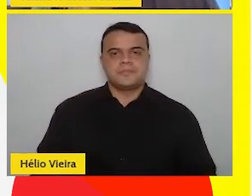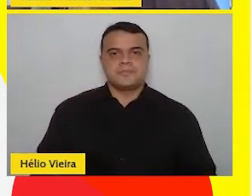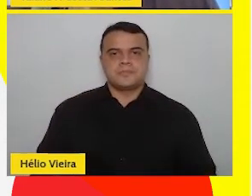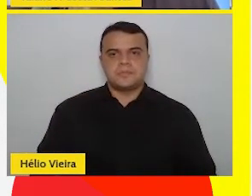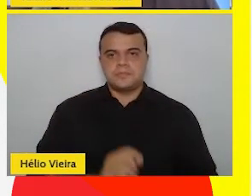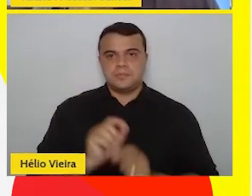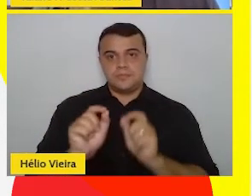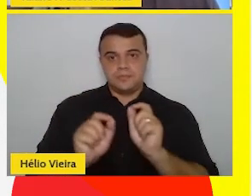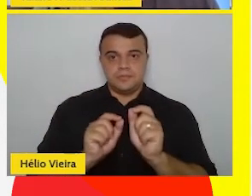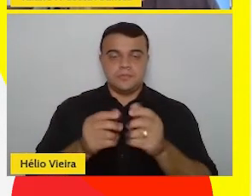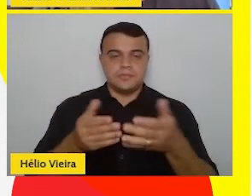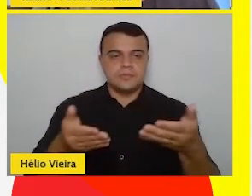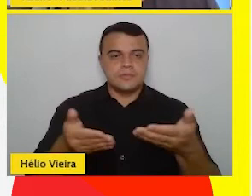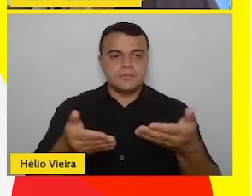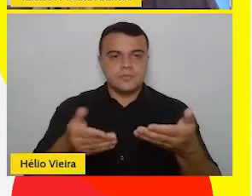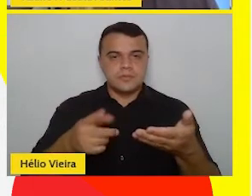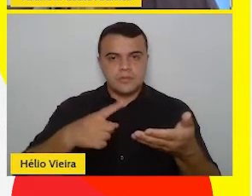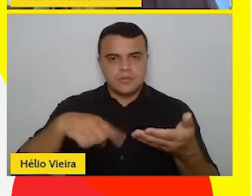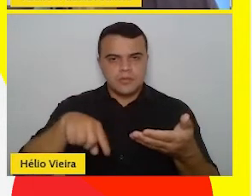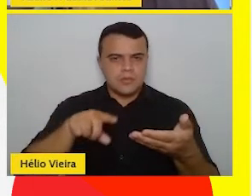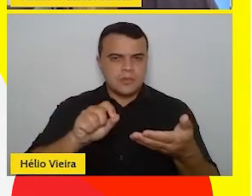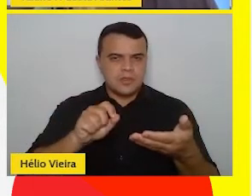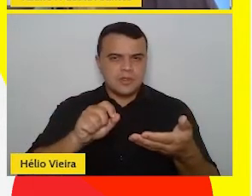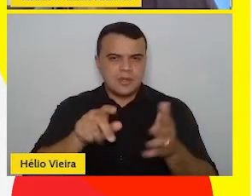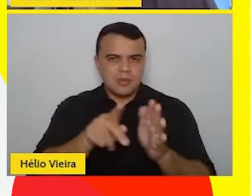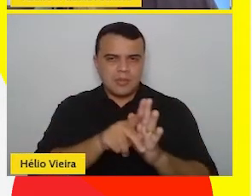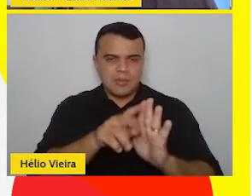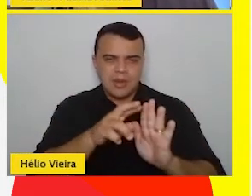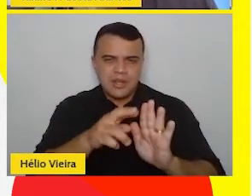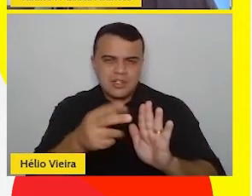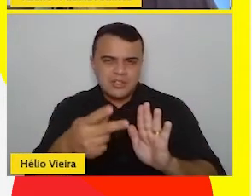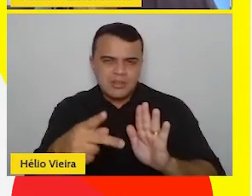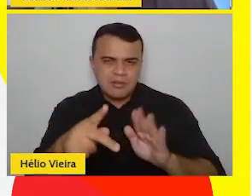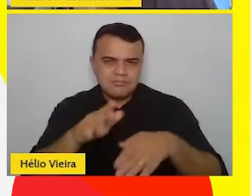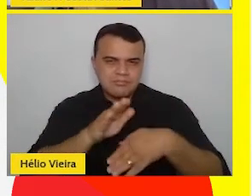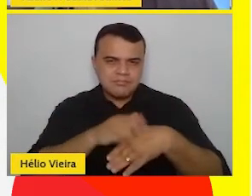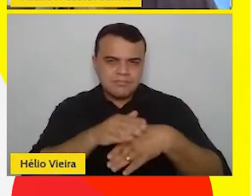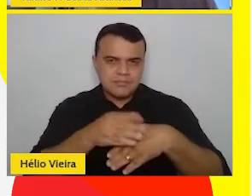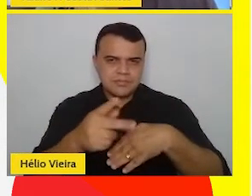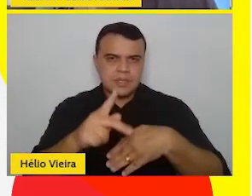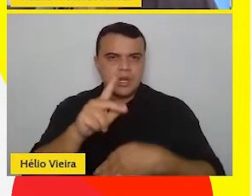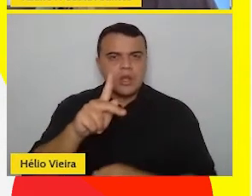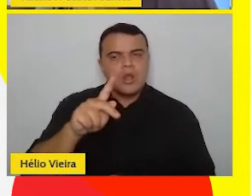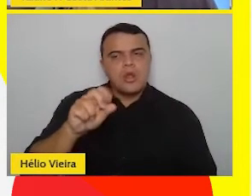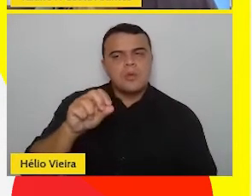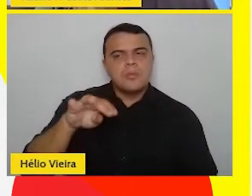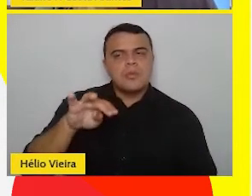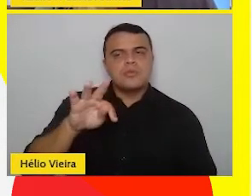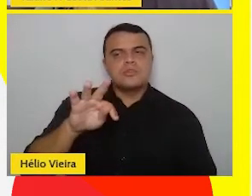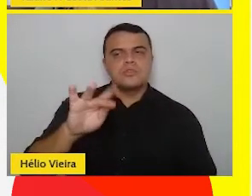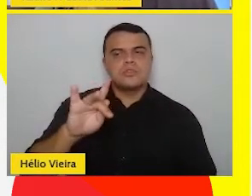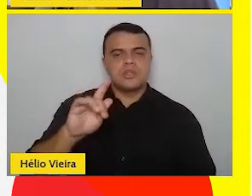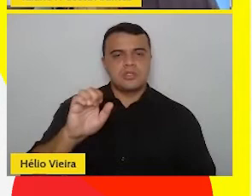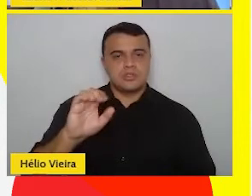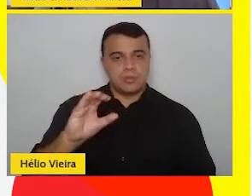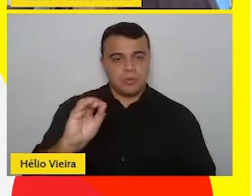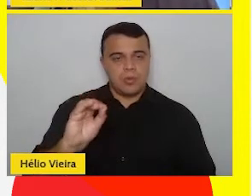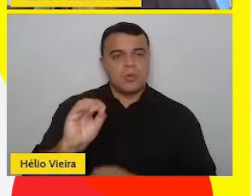Então, uma das características do pontilhismo